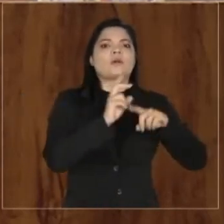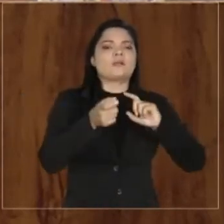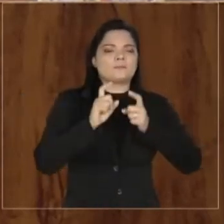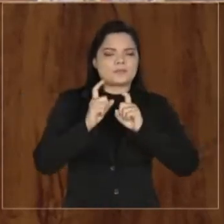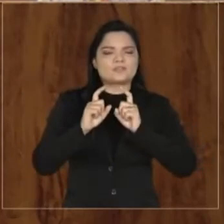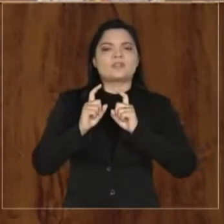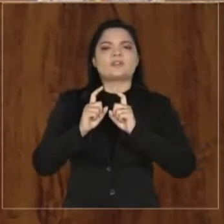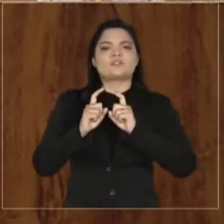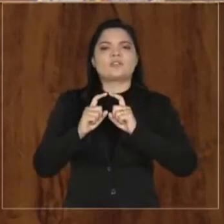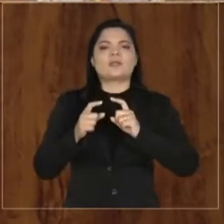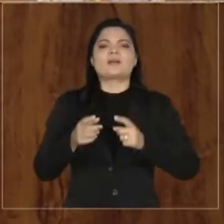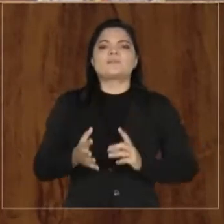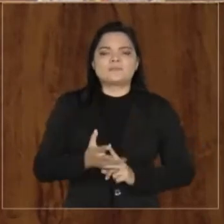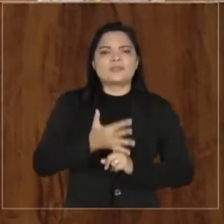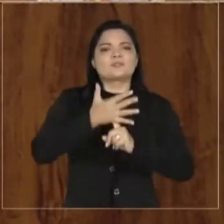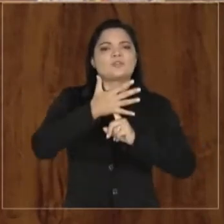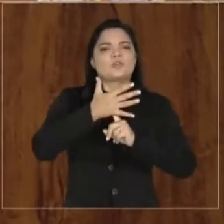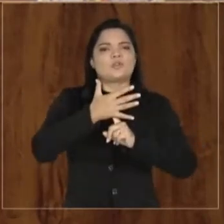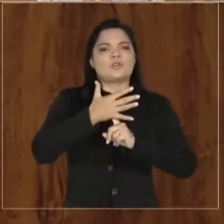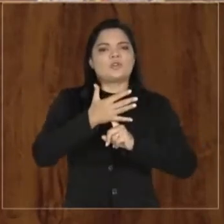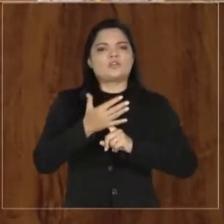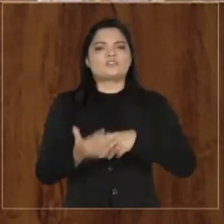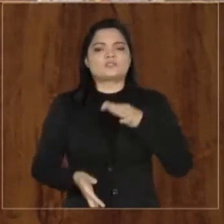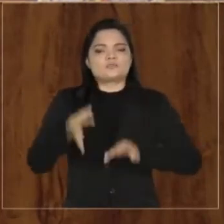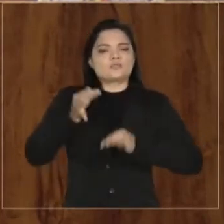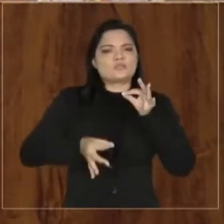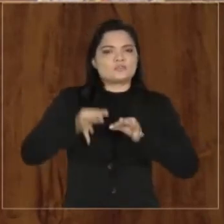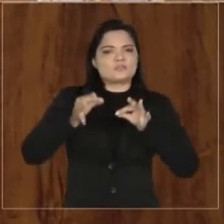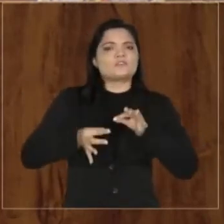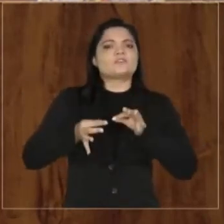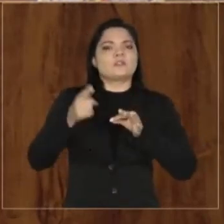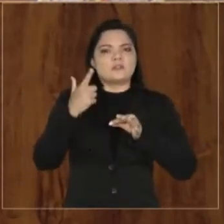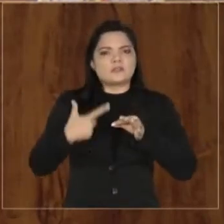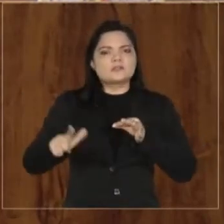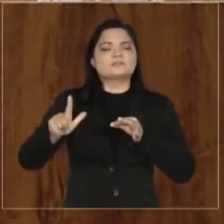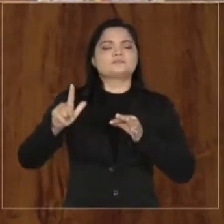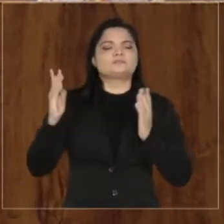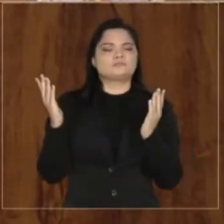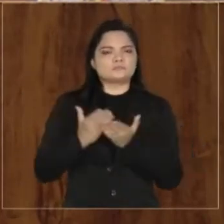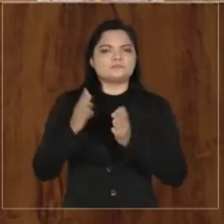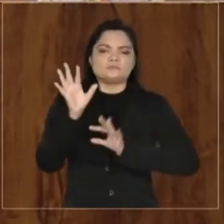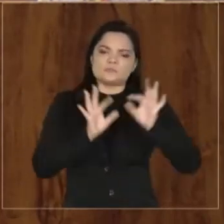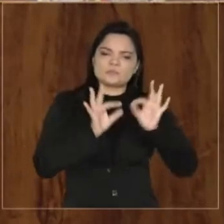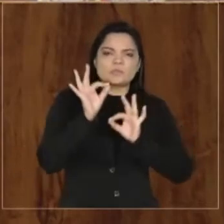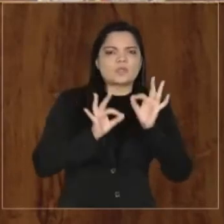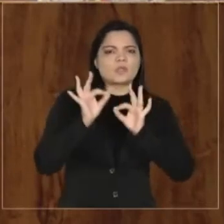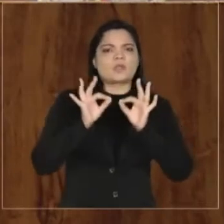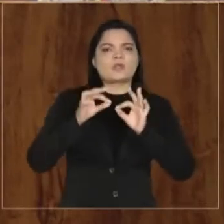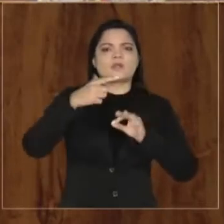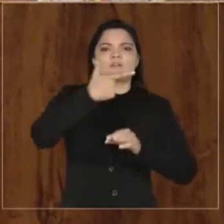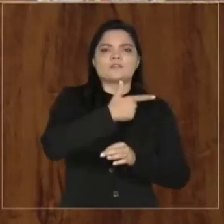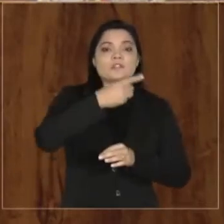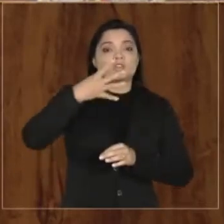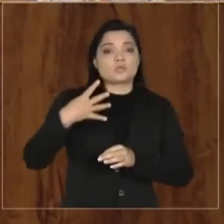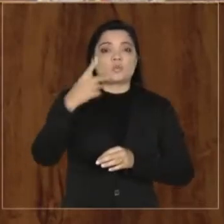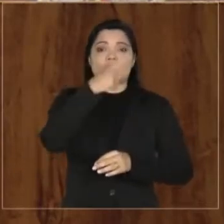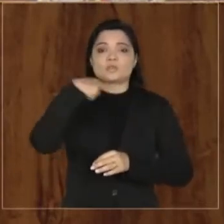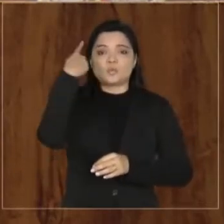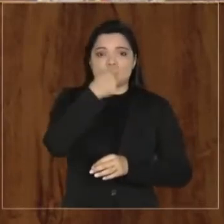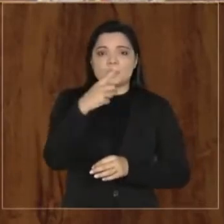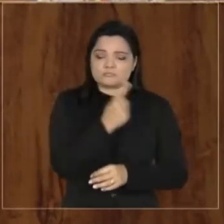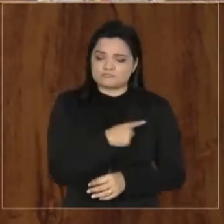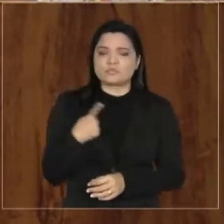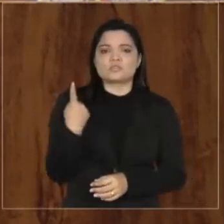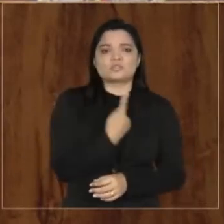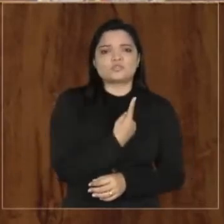administrativas, tecnológicas e judiciais foram adotadas, vêm sendo adotadas. Estaremos 24 horas, todos